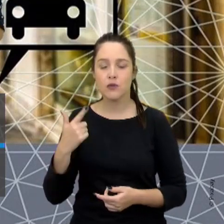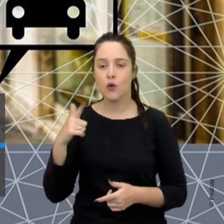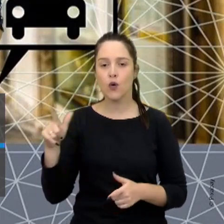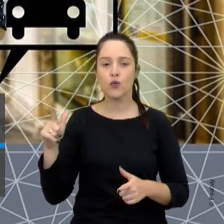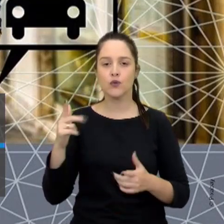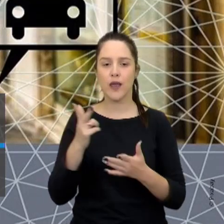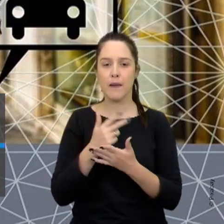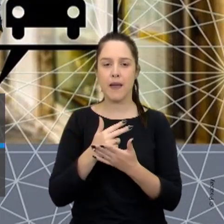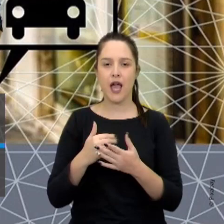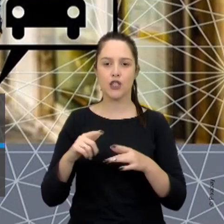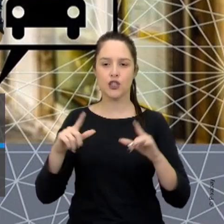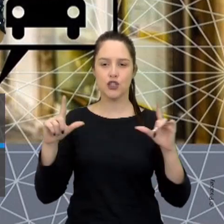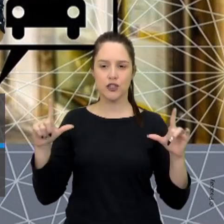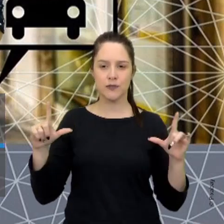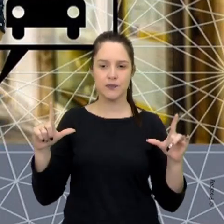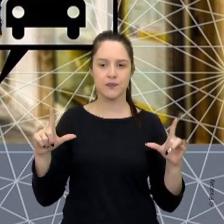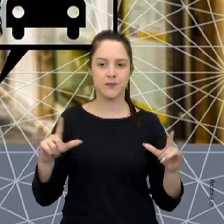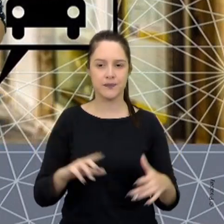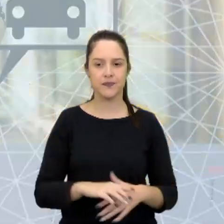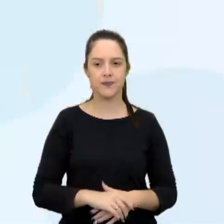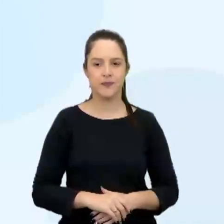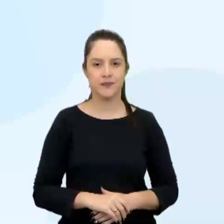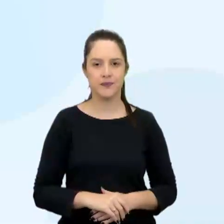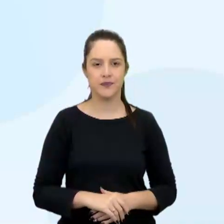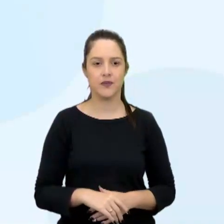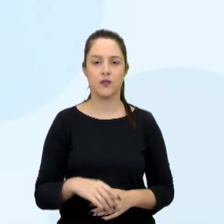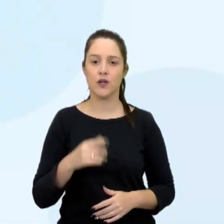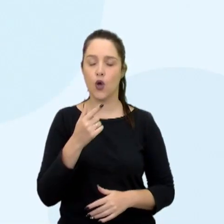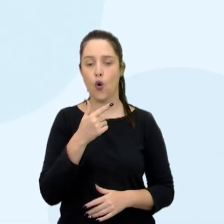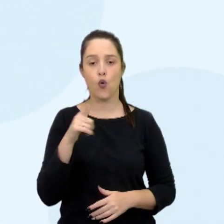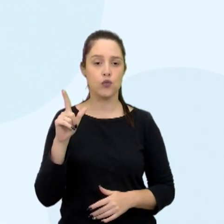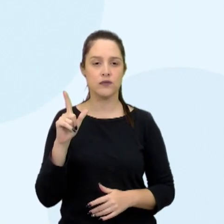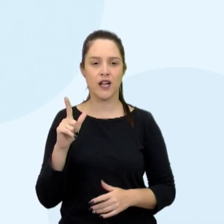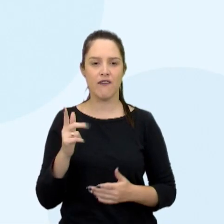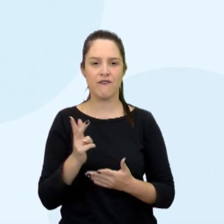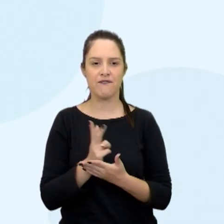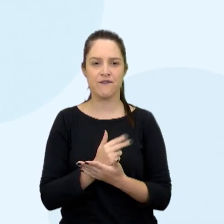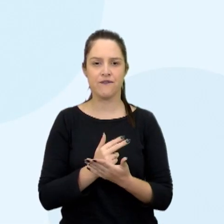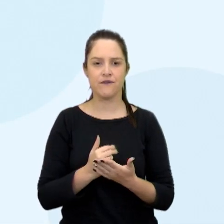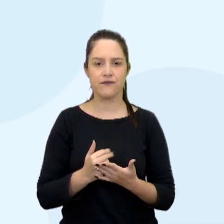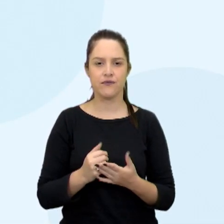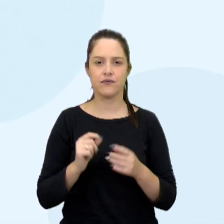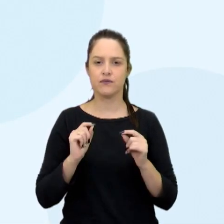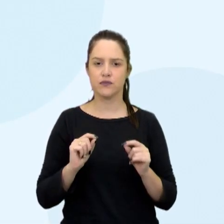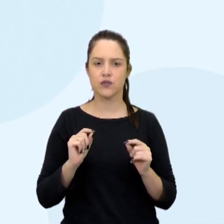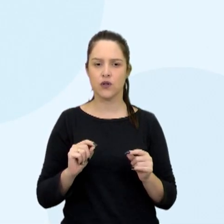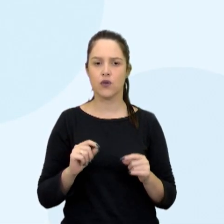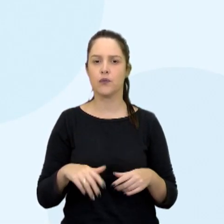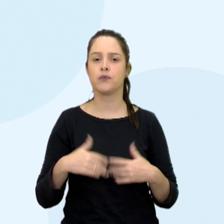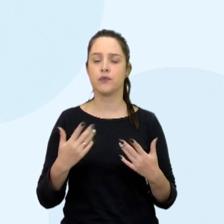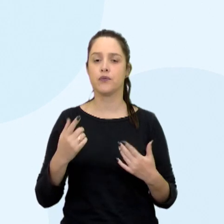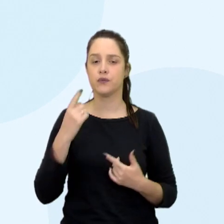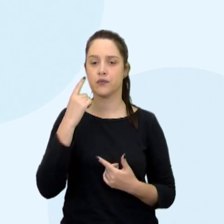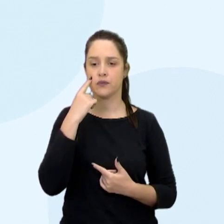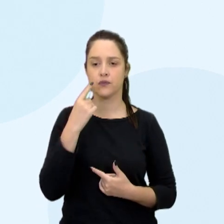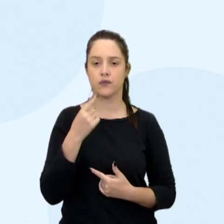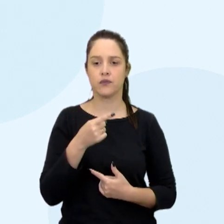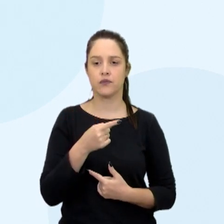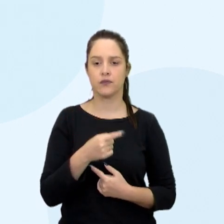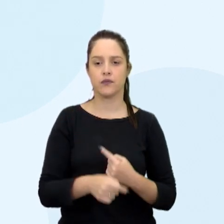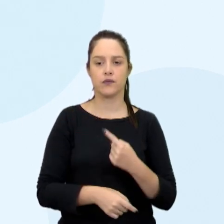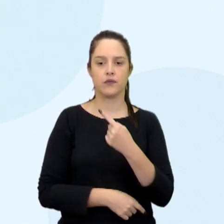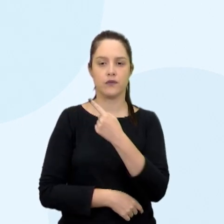lá. Na tela para vocês temos uma outra figura e temos algumas outras perguntas. Olha só, figurativo